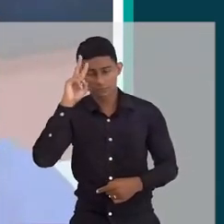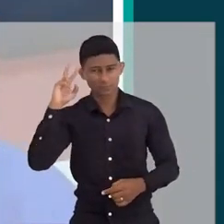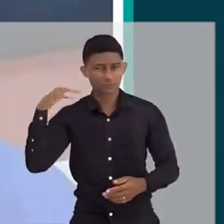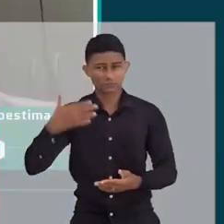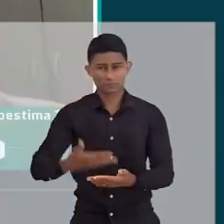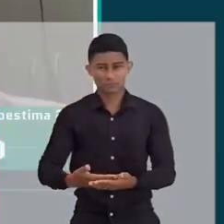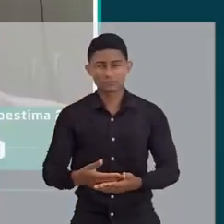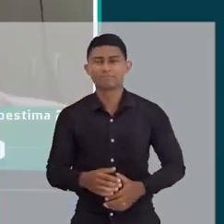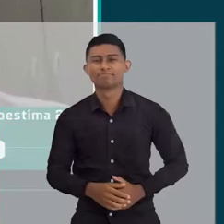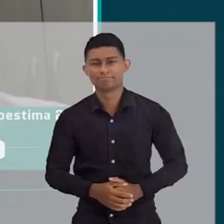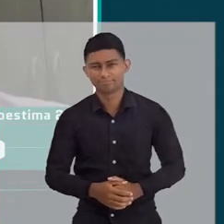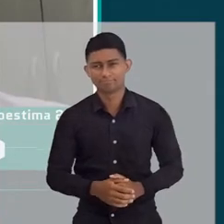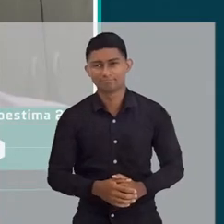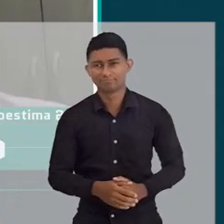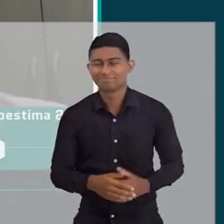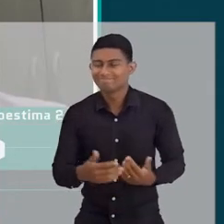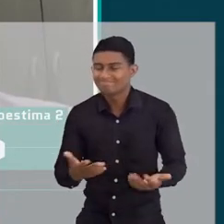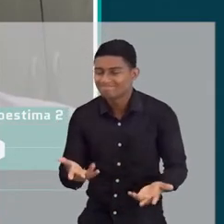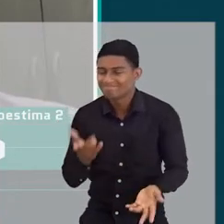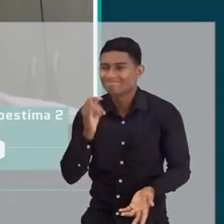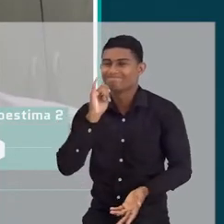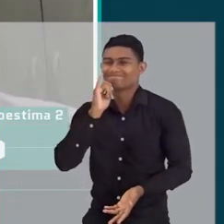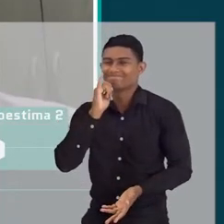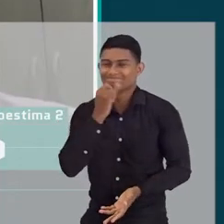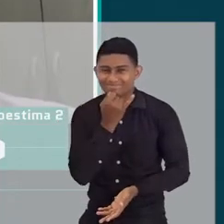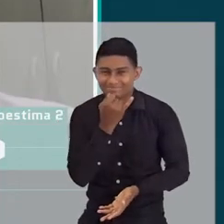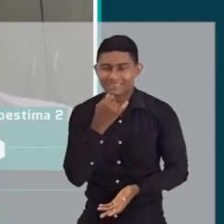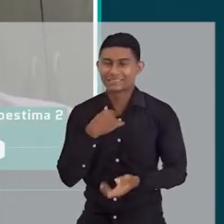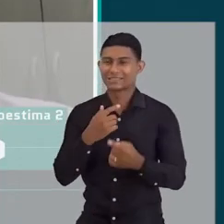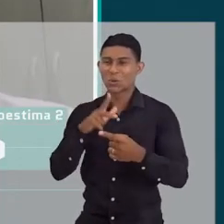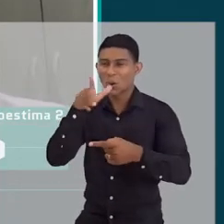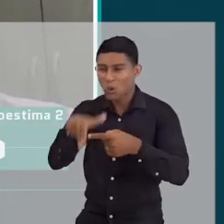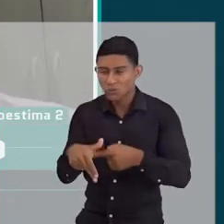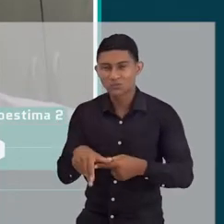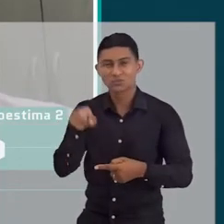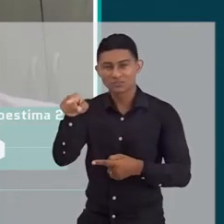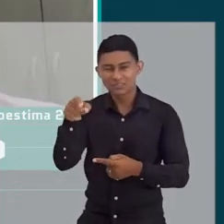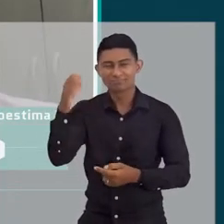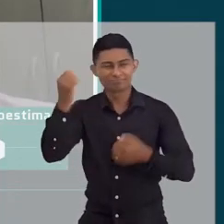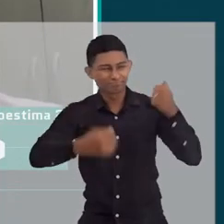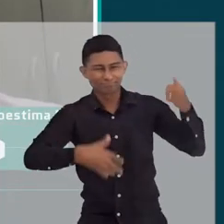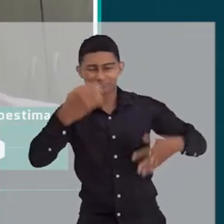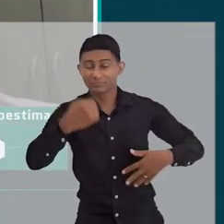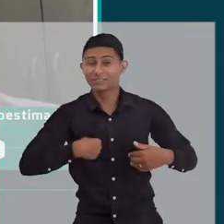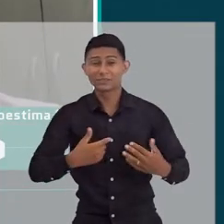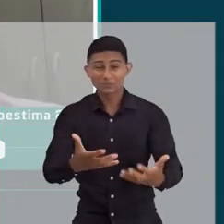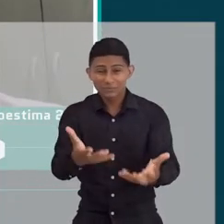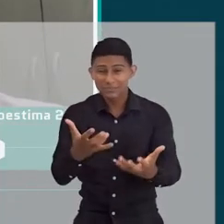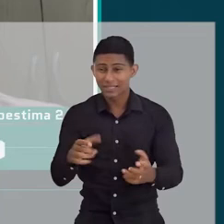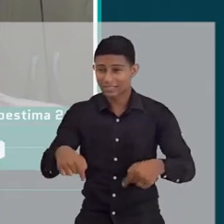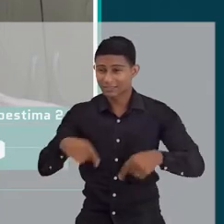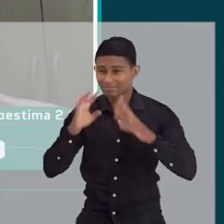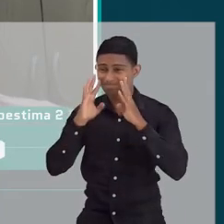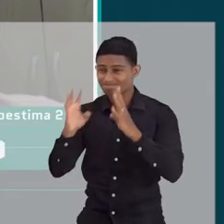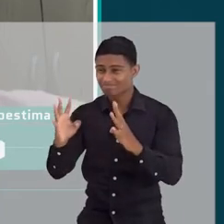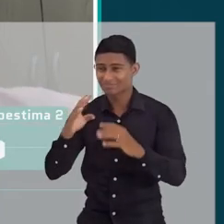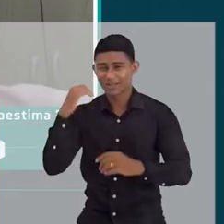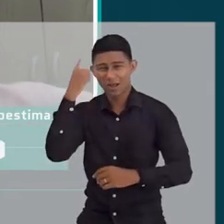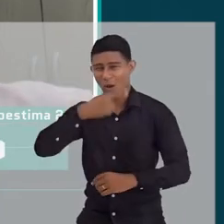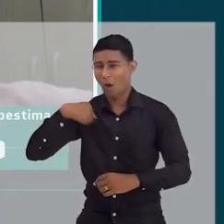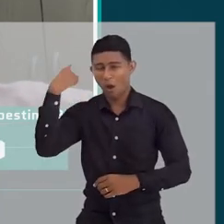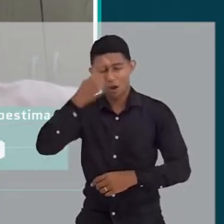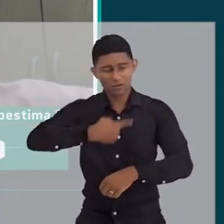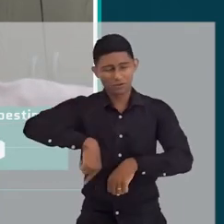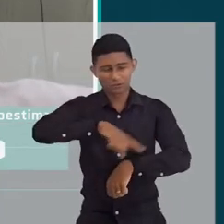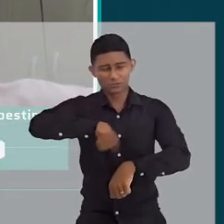história. Ignalda, infelizmente eu vou ter que te interromper. Você está dando uma aula, queria ficar te ouvindo aqui